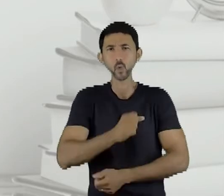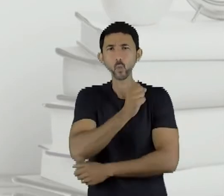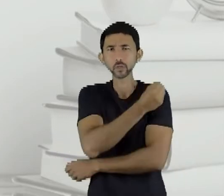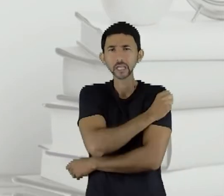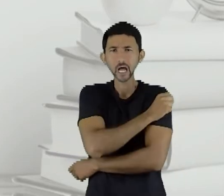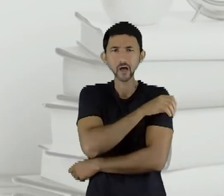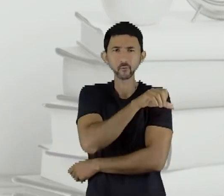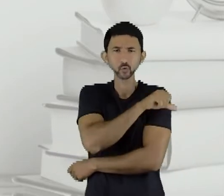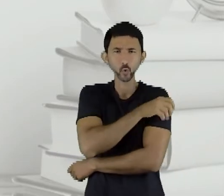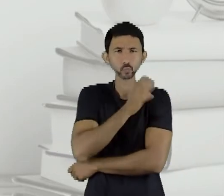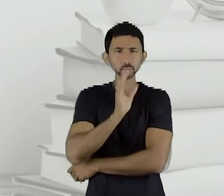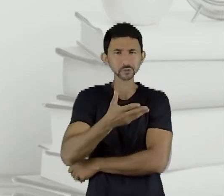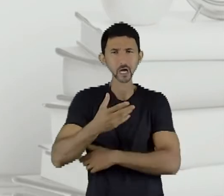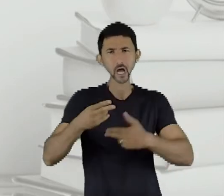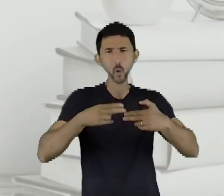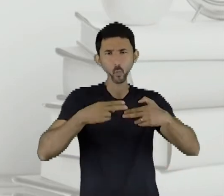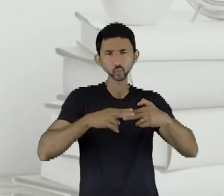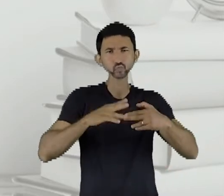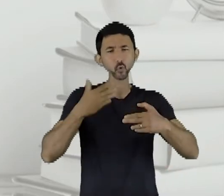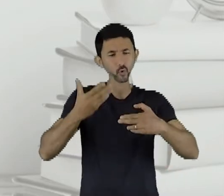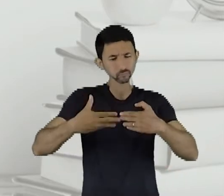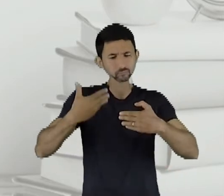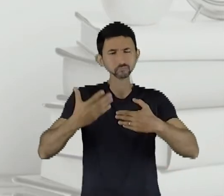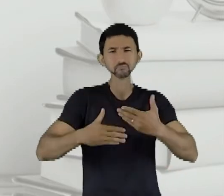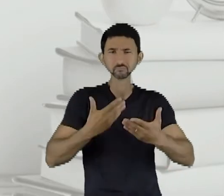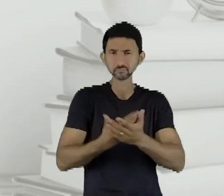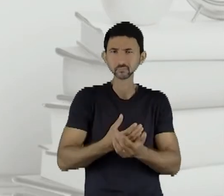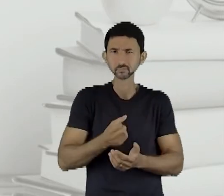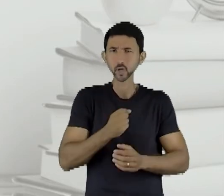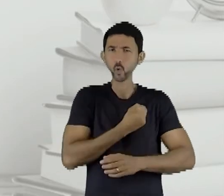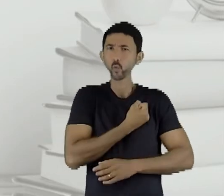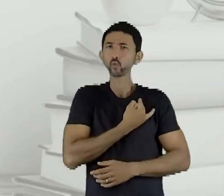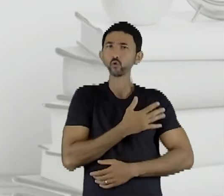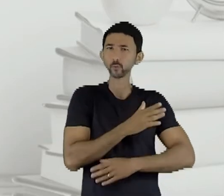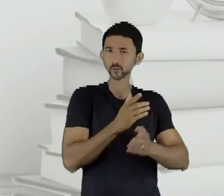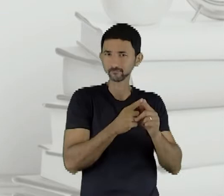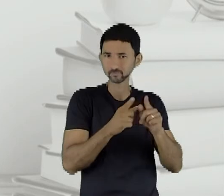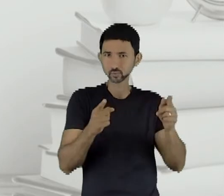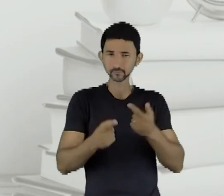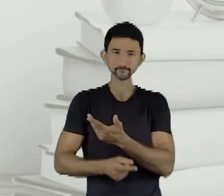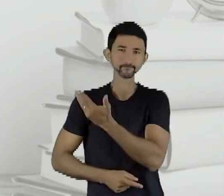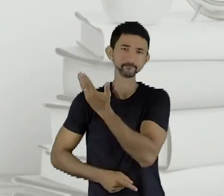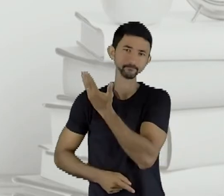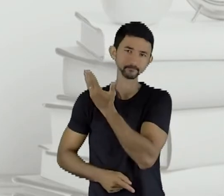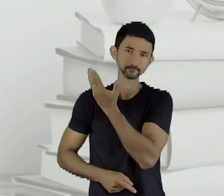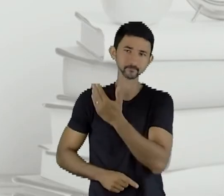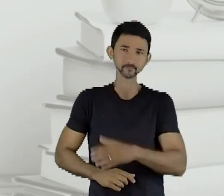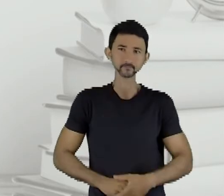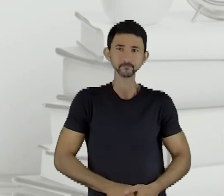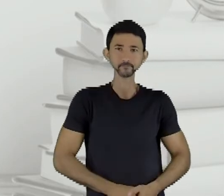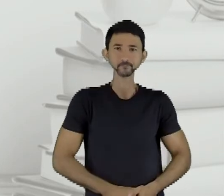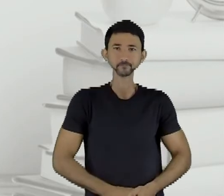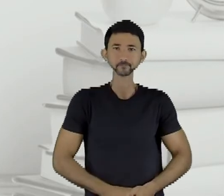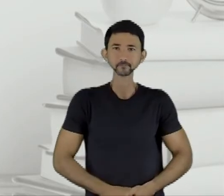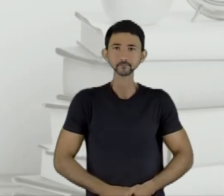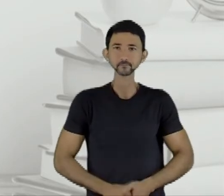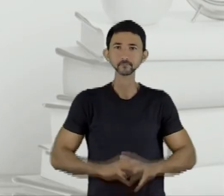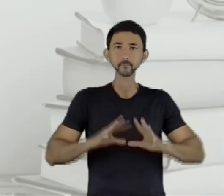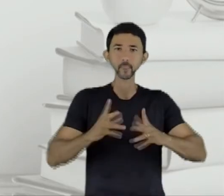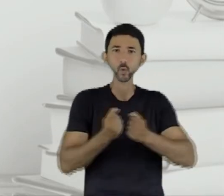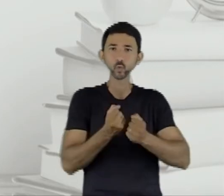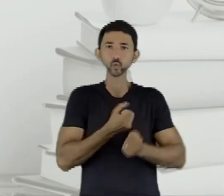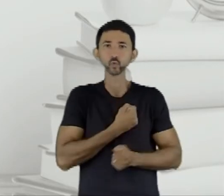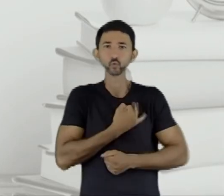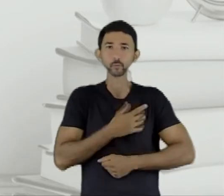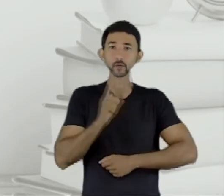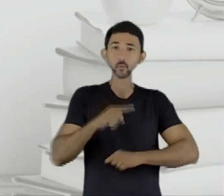já deve ter usado alguma vez na sua vida todos esses números aí, certo? Todos esses números